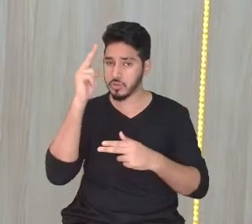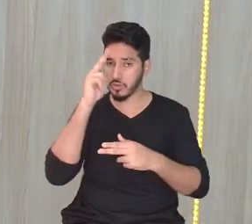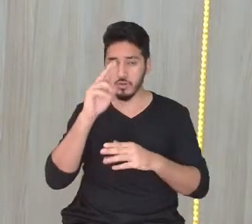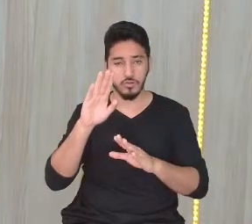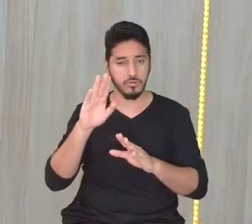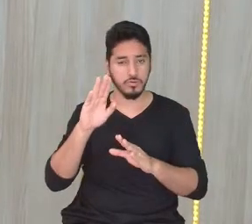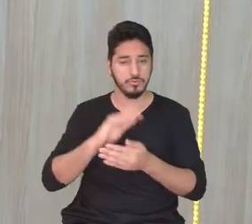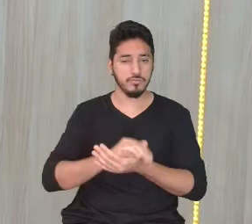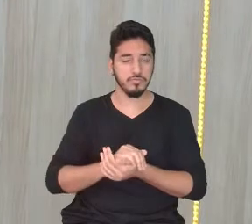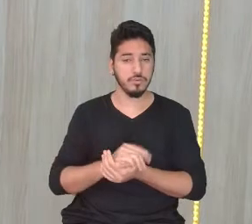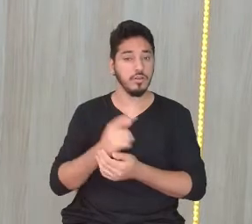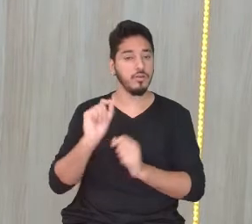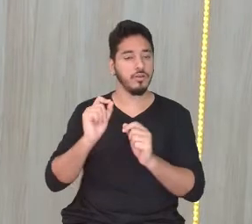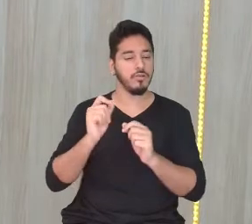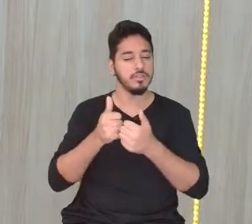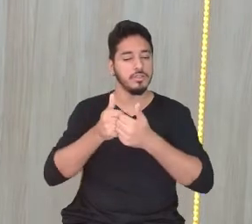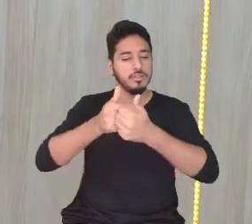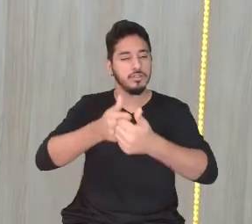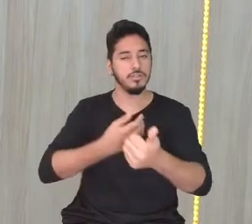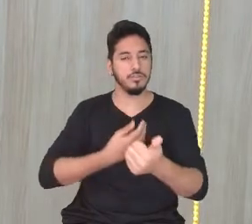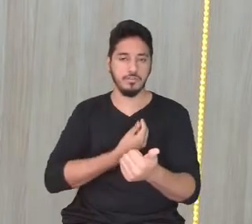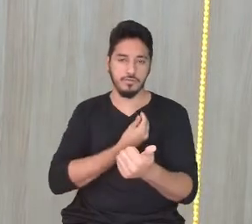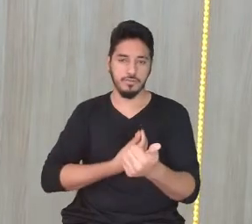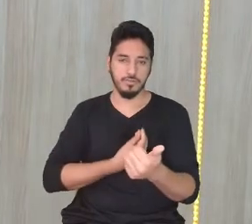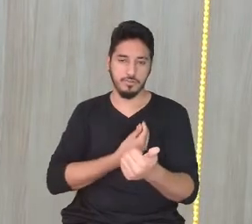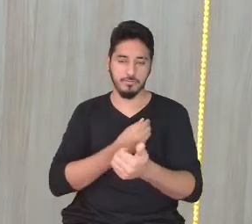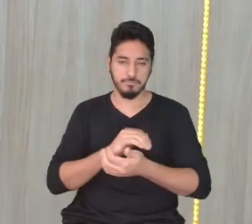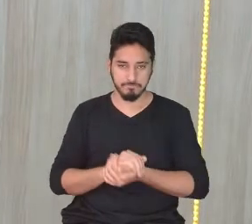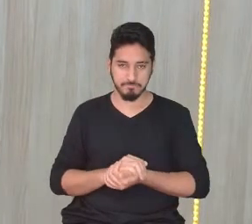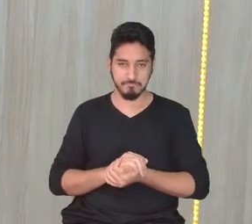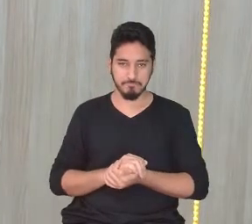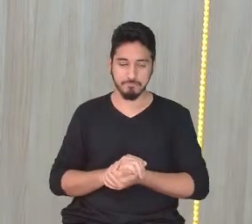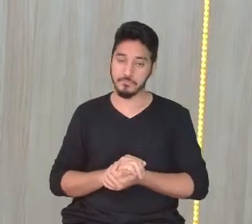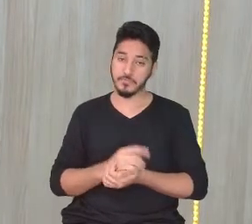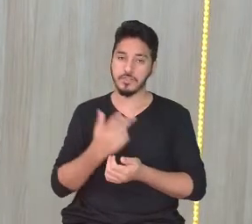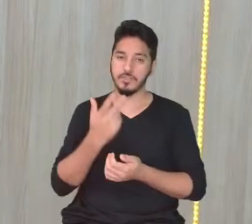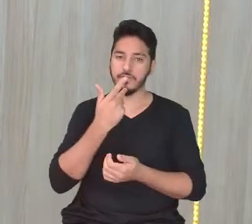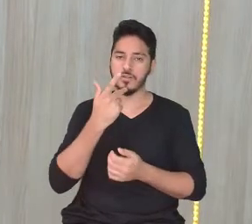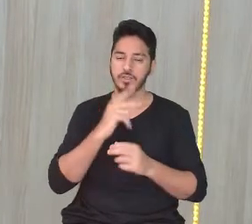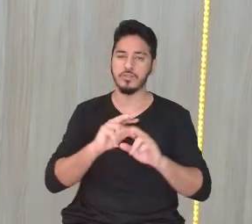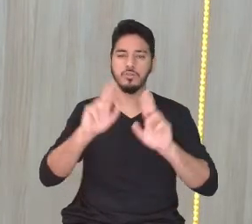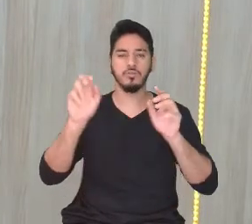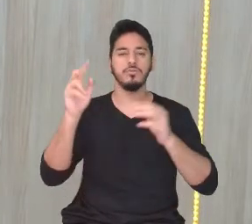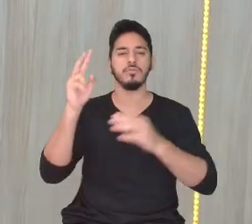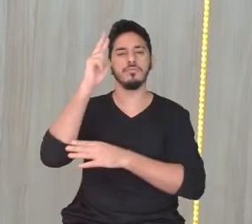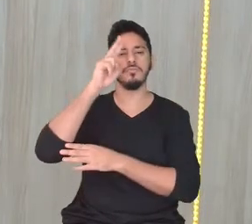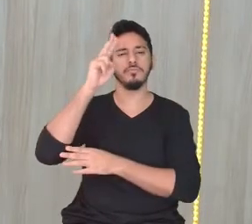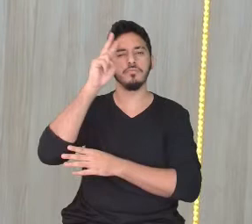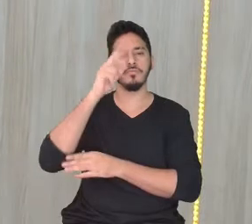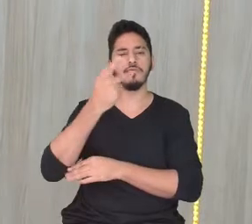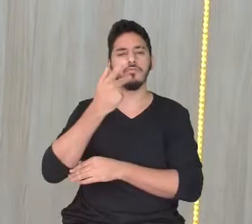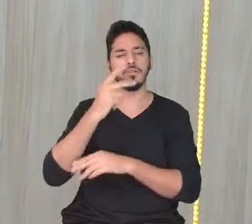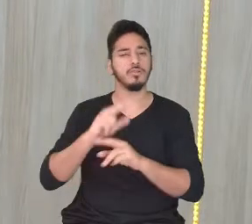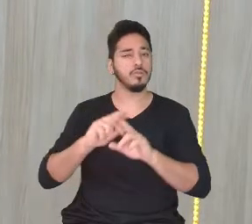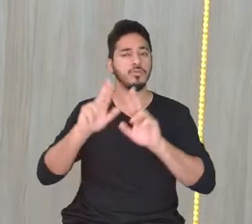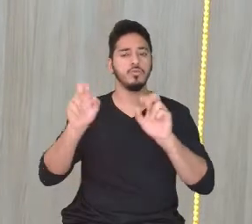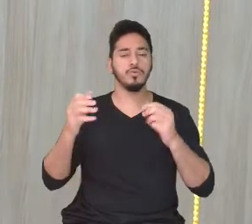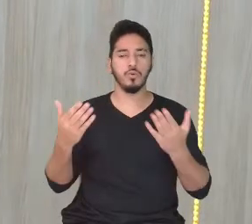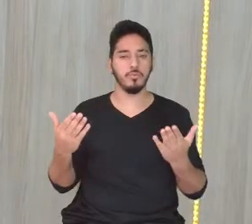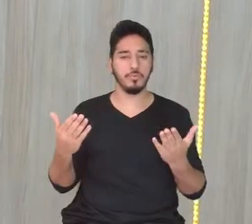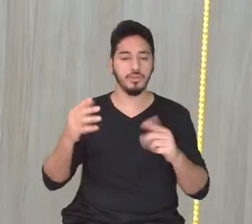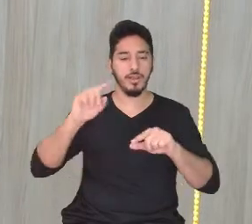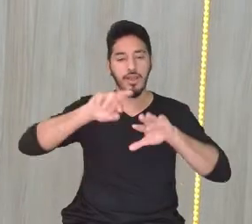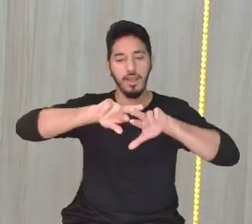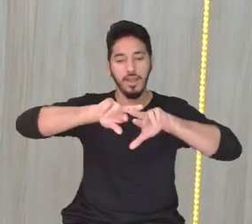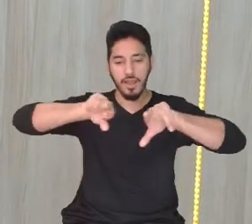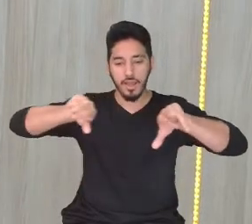inclusive, guiar a nossa vida, né? Então, falar a respeito da história, falar a respeito das cidades, é falar